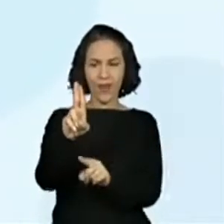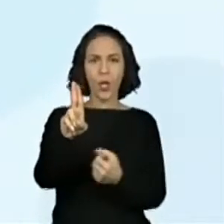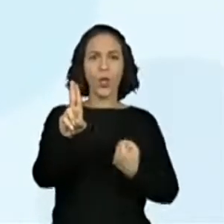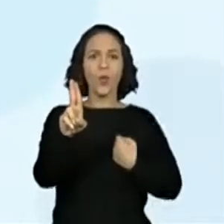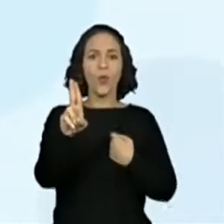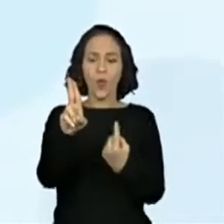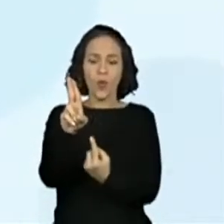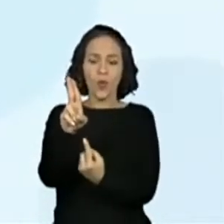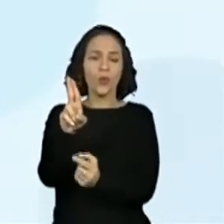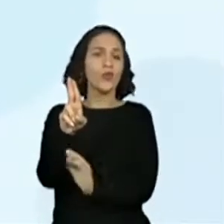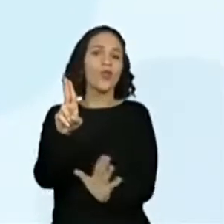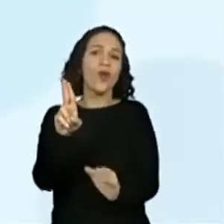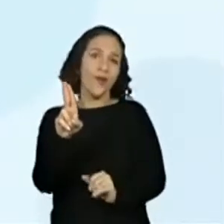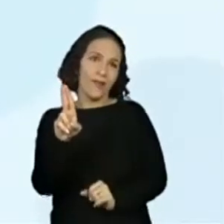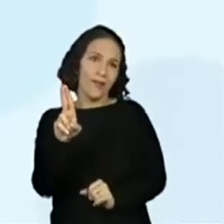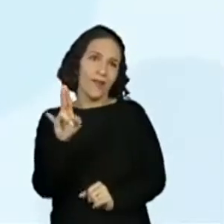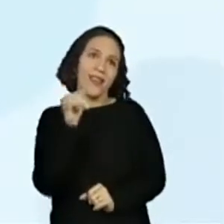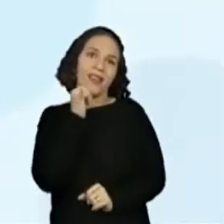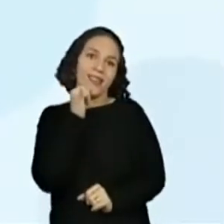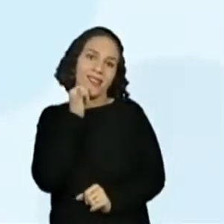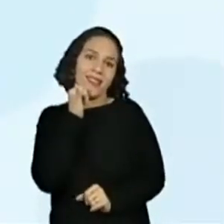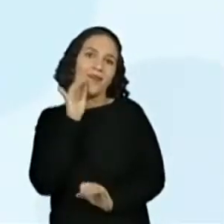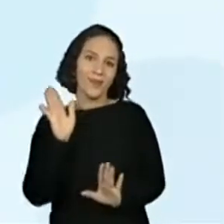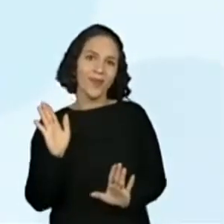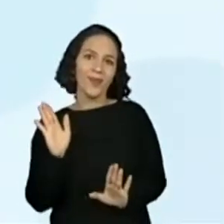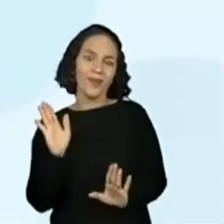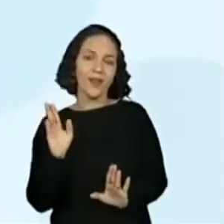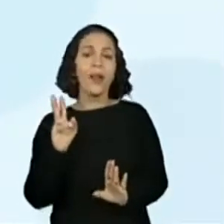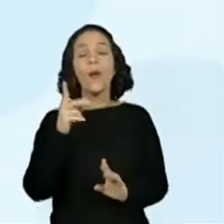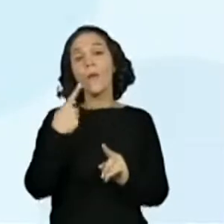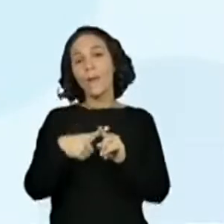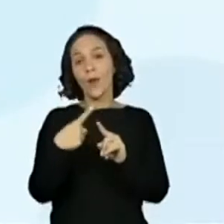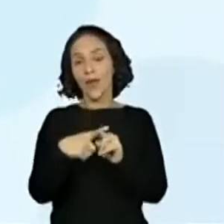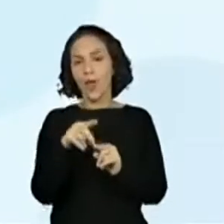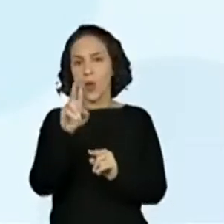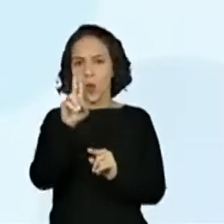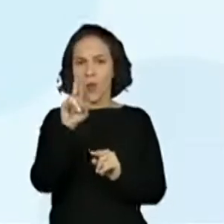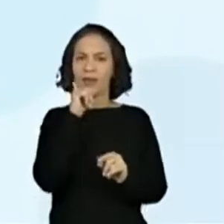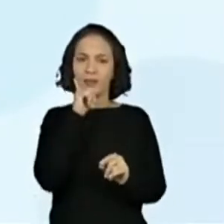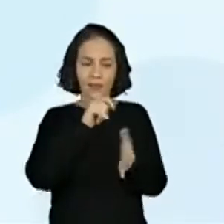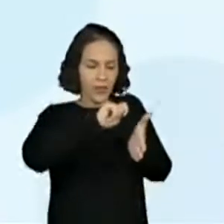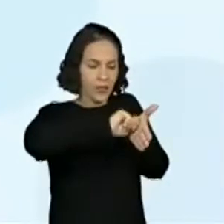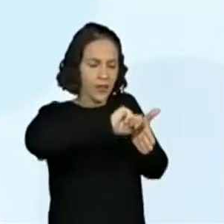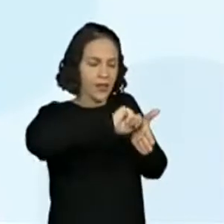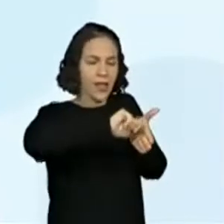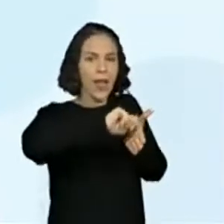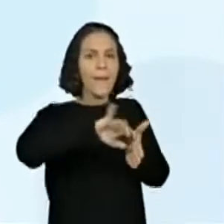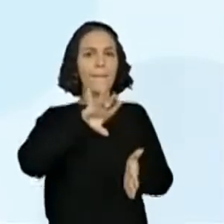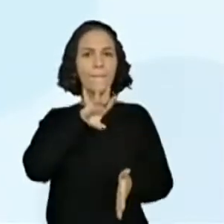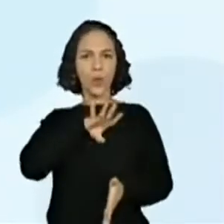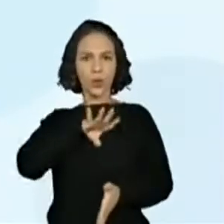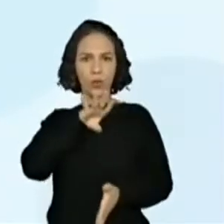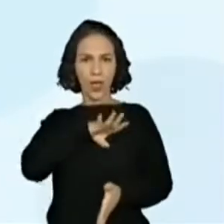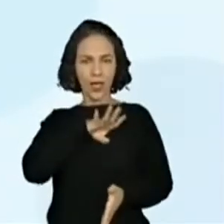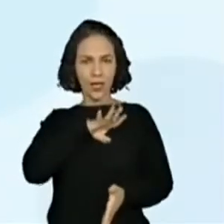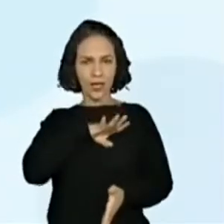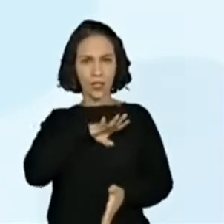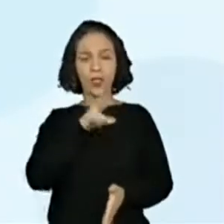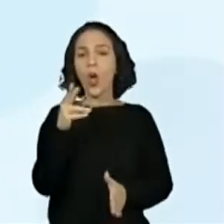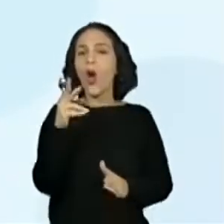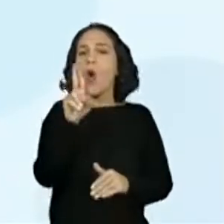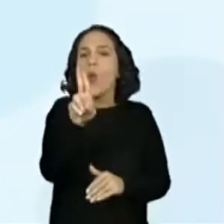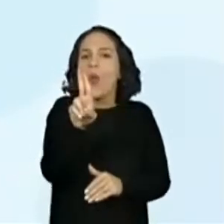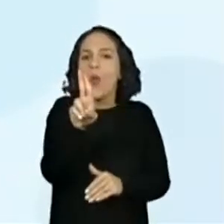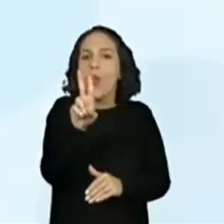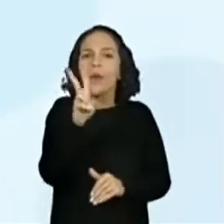aqui, isso, por exemplo. A unidade sempre vem depois, né? A unidade, isso, nunca vai estar na frente.